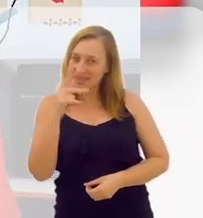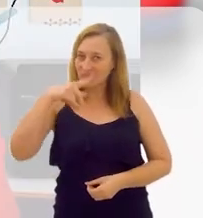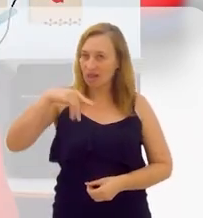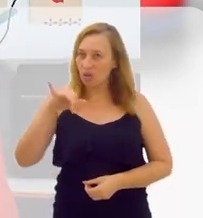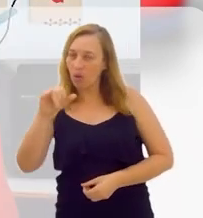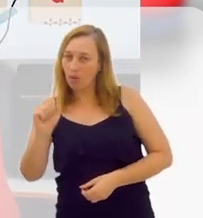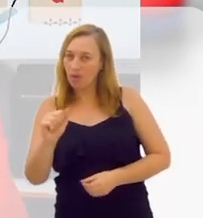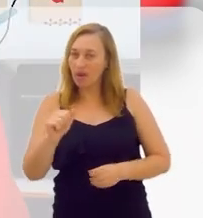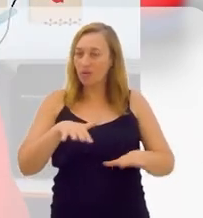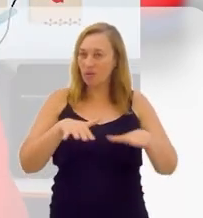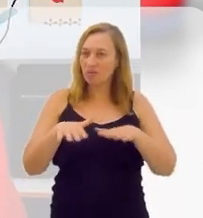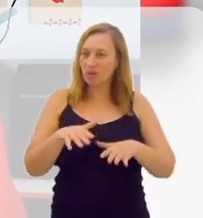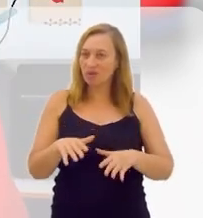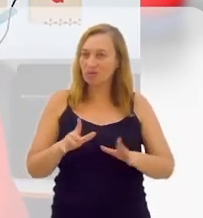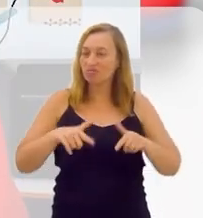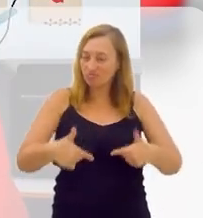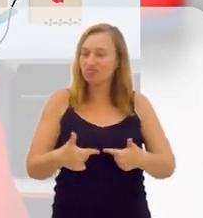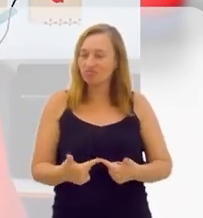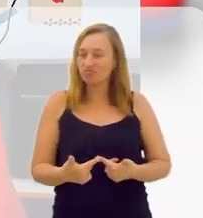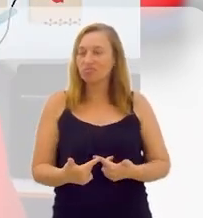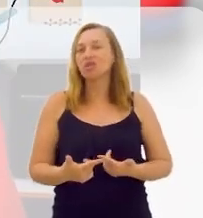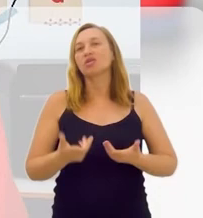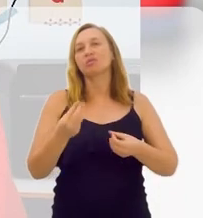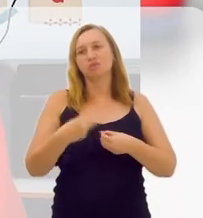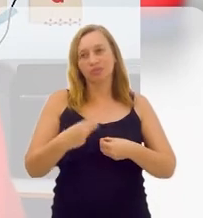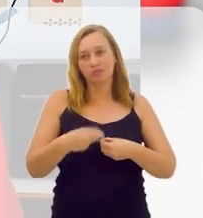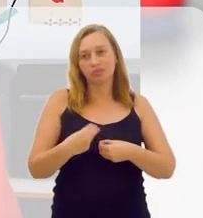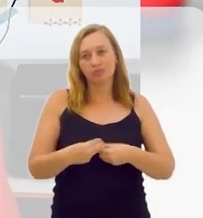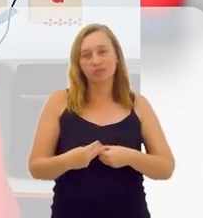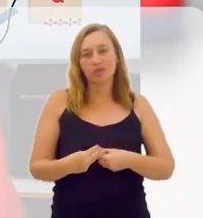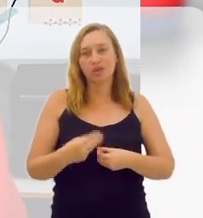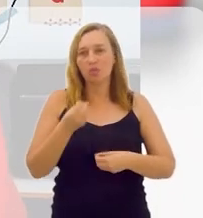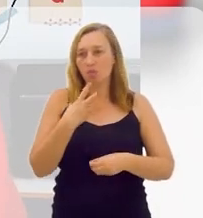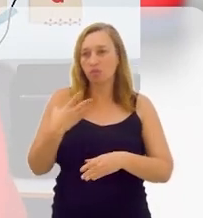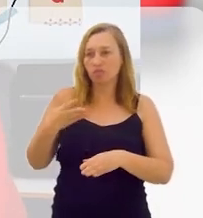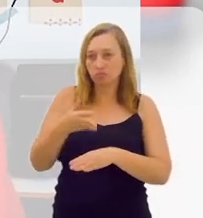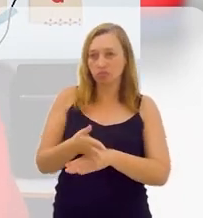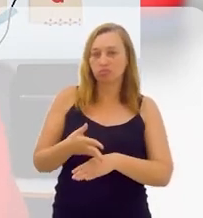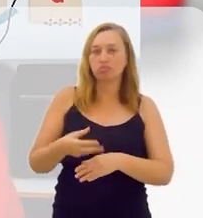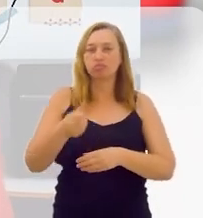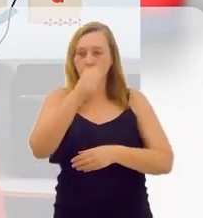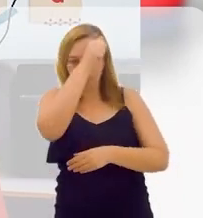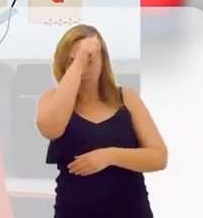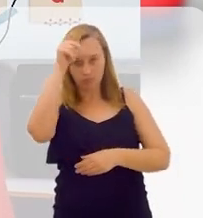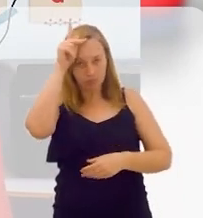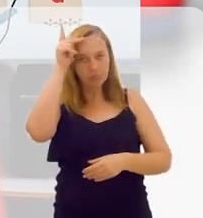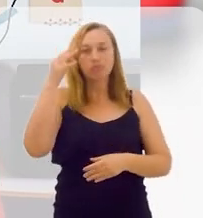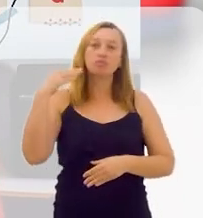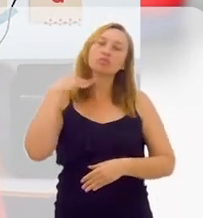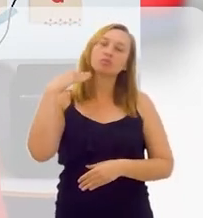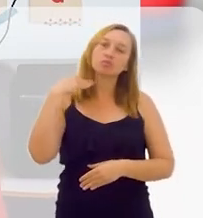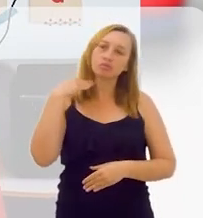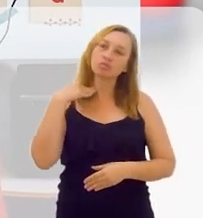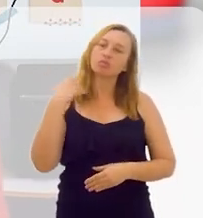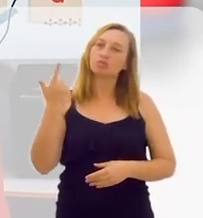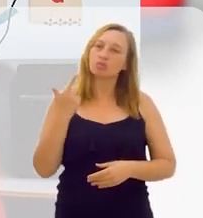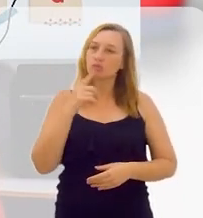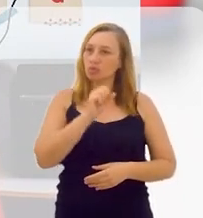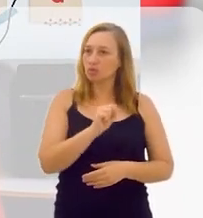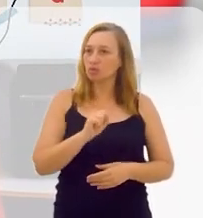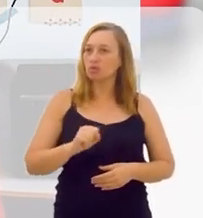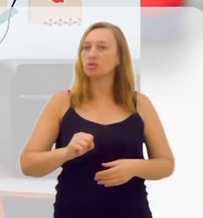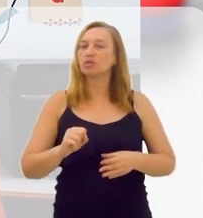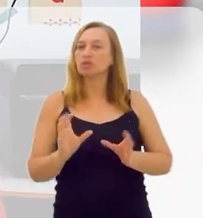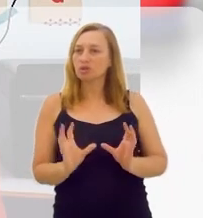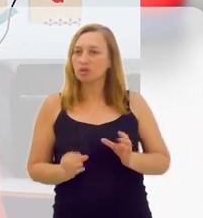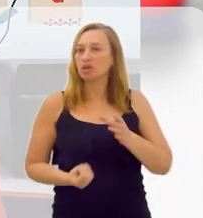Colmeia já é um movimento bem ativo no município de Maricá, né? Então já Sim. deve ter uma boa entrada aí na prefeitura, no banco, e aí